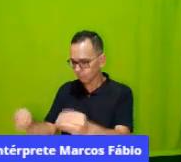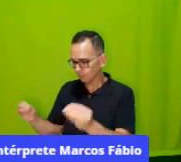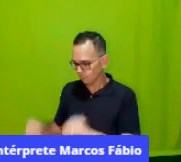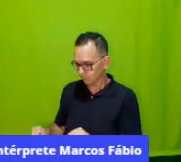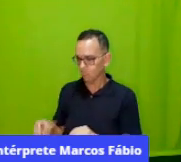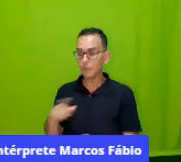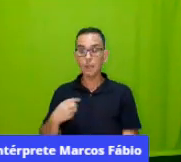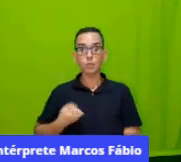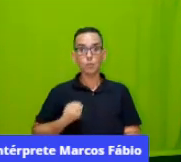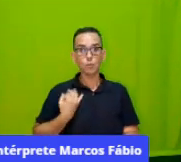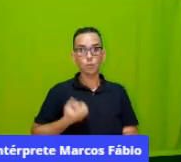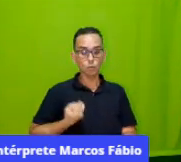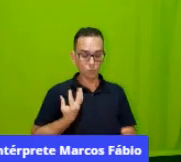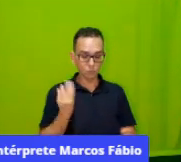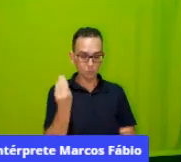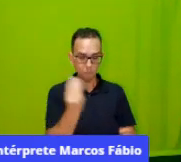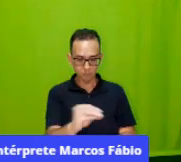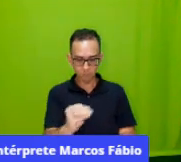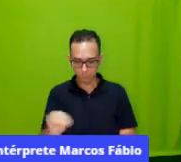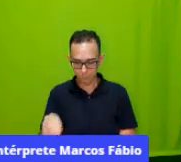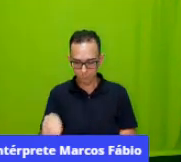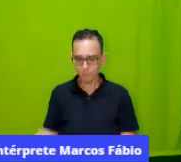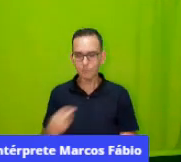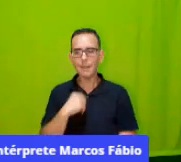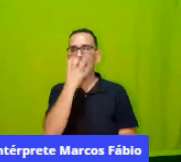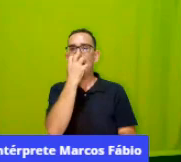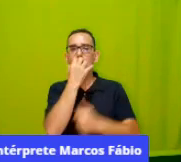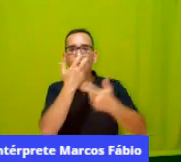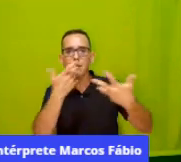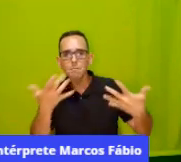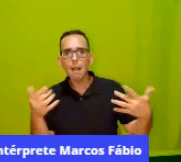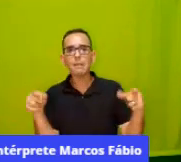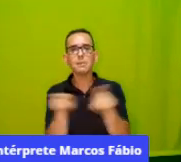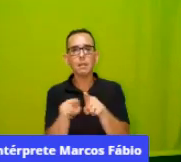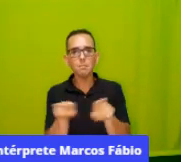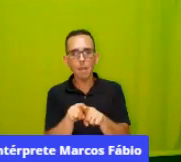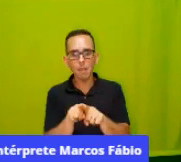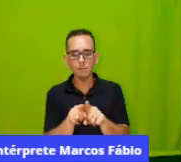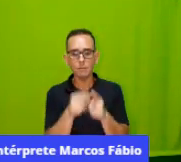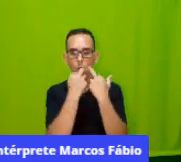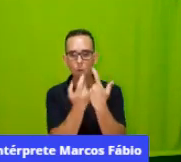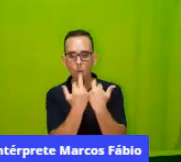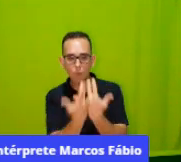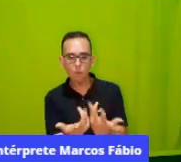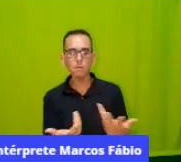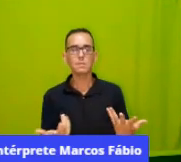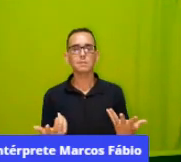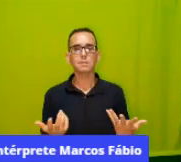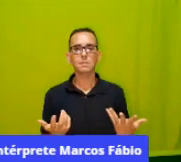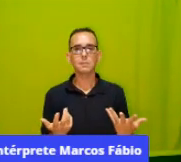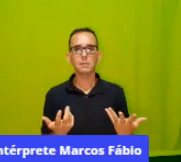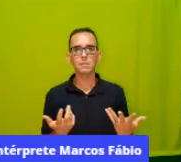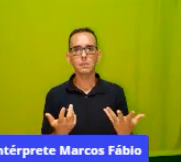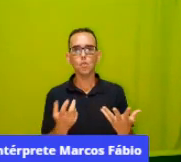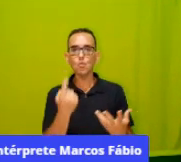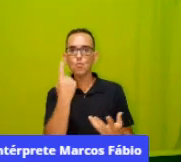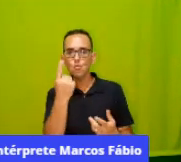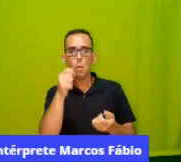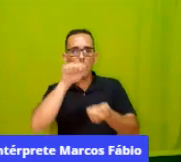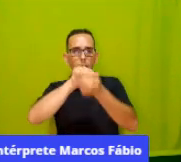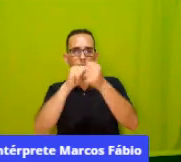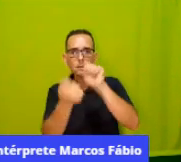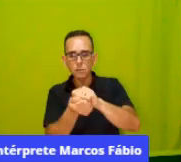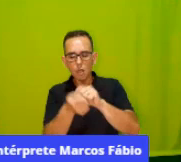trabalhar frutas, coloco fruta aqui em cima. Quero trabalhar número, número aqui em cima. Animais, animais aqui em